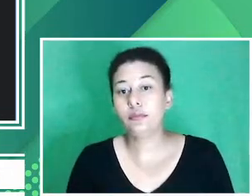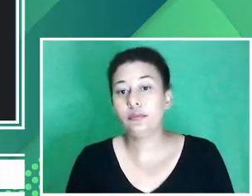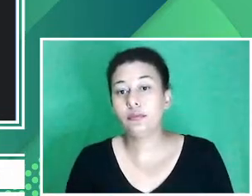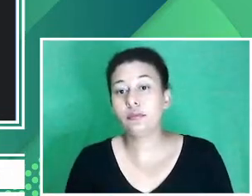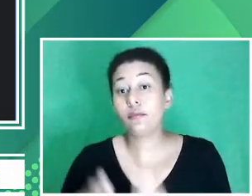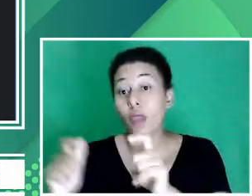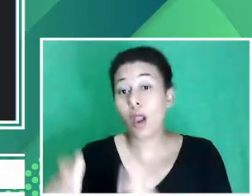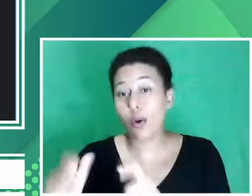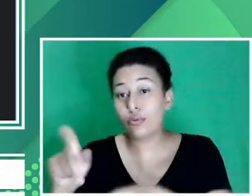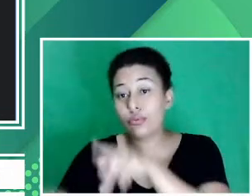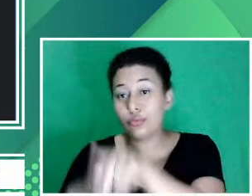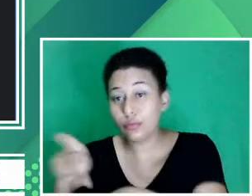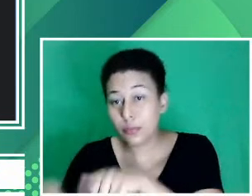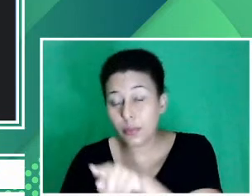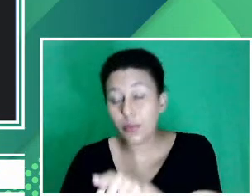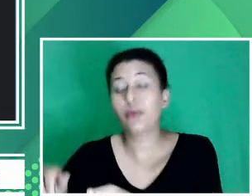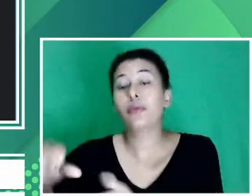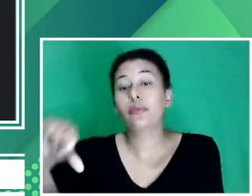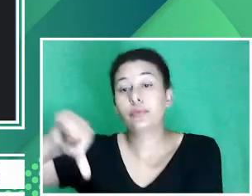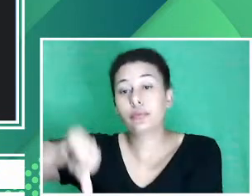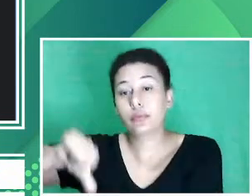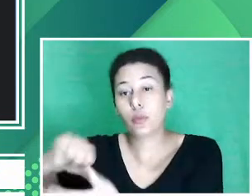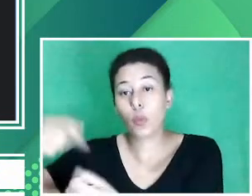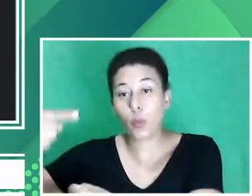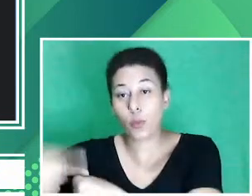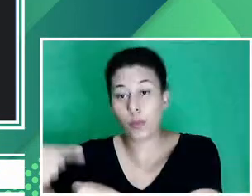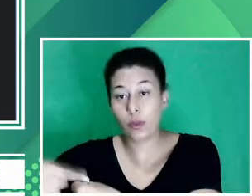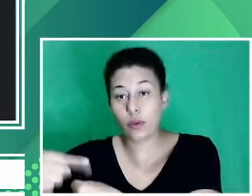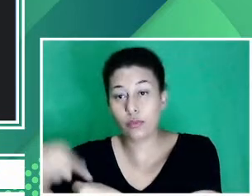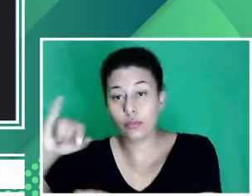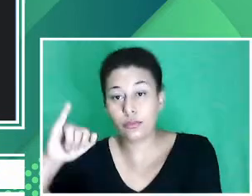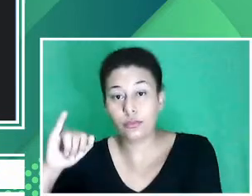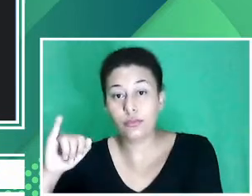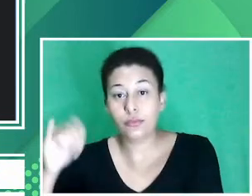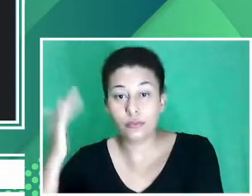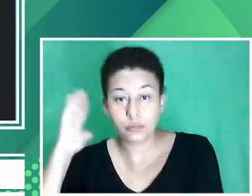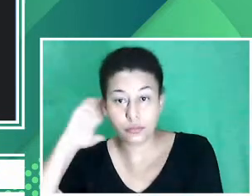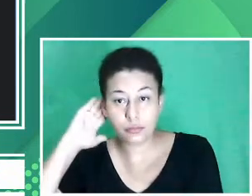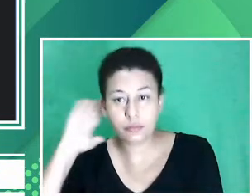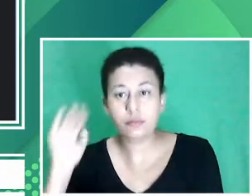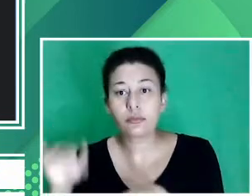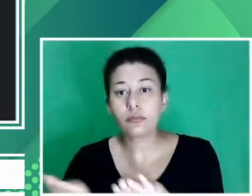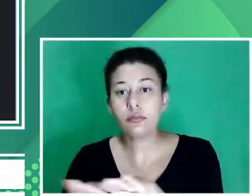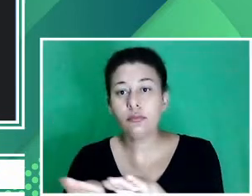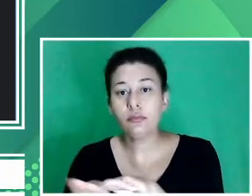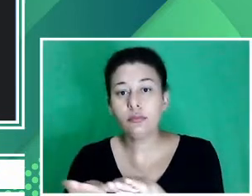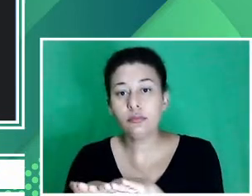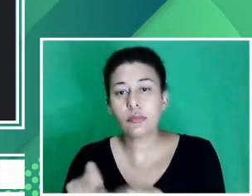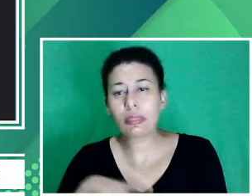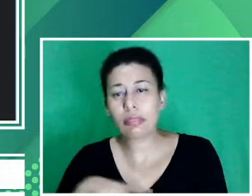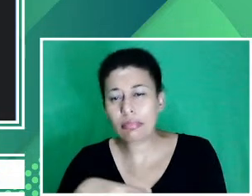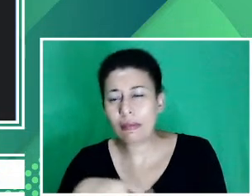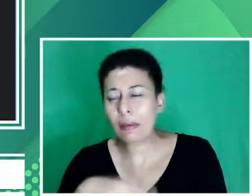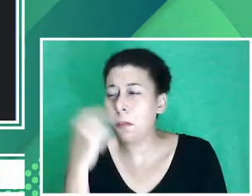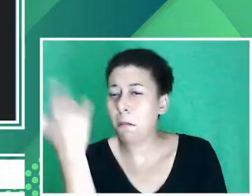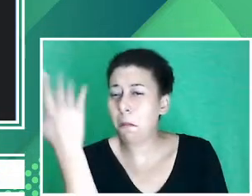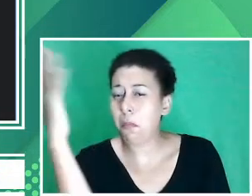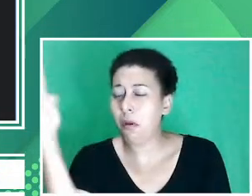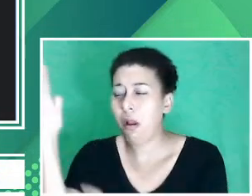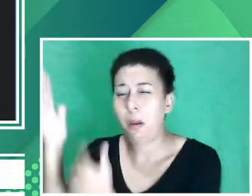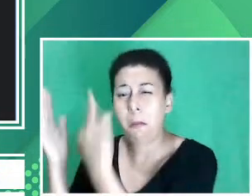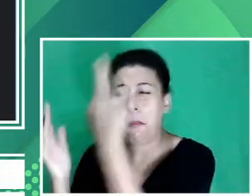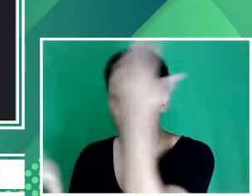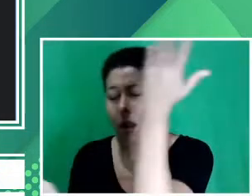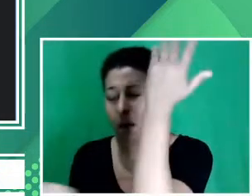município de Cacau, e onde o arco de desmatamento, né, muito grande, e